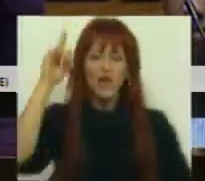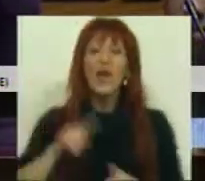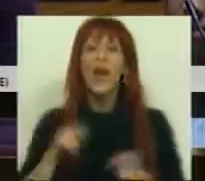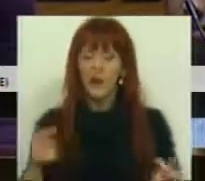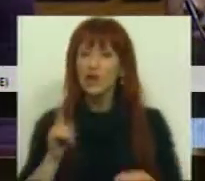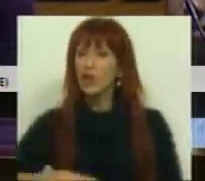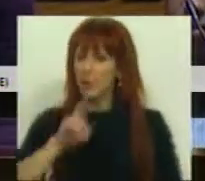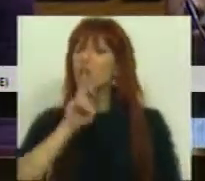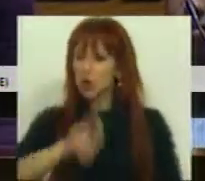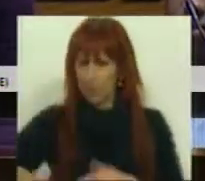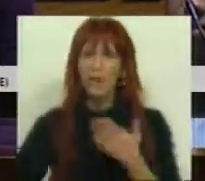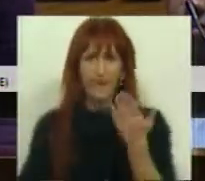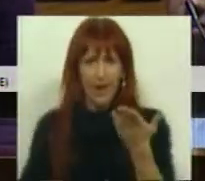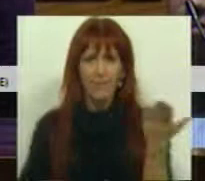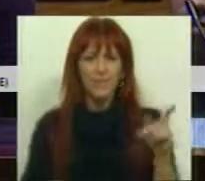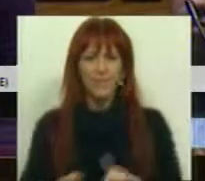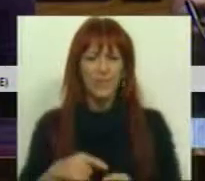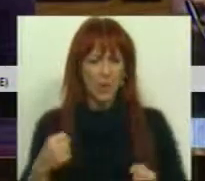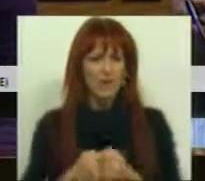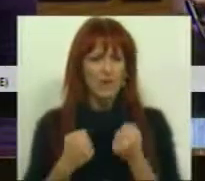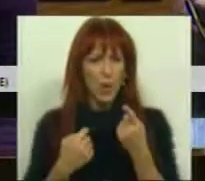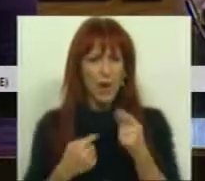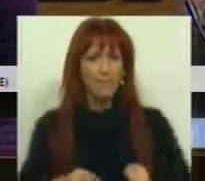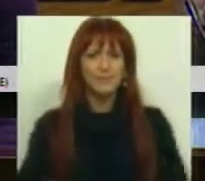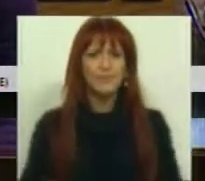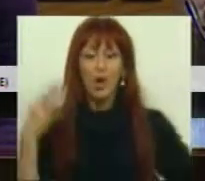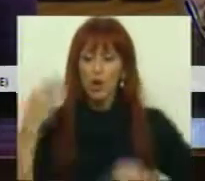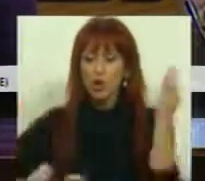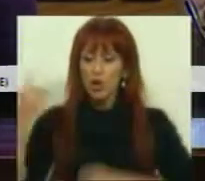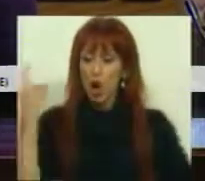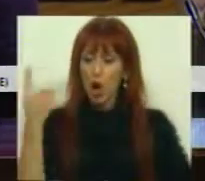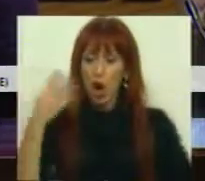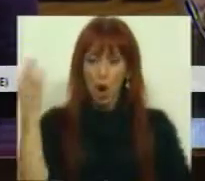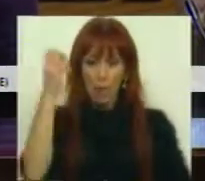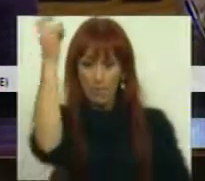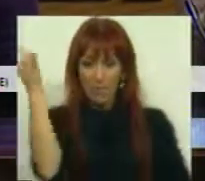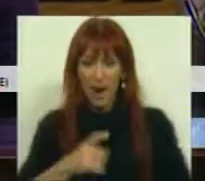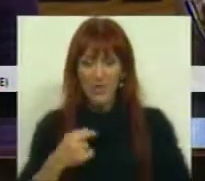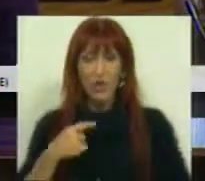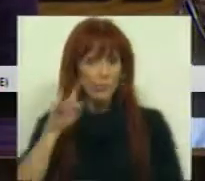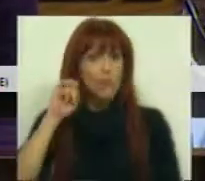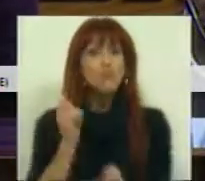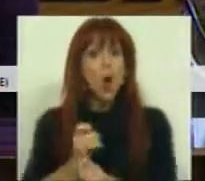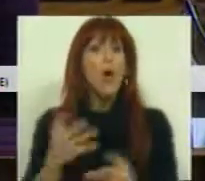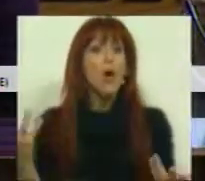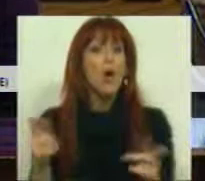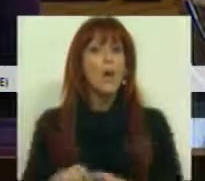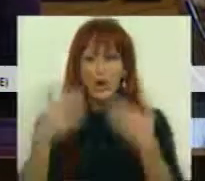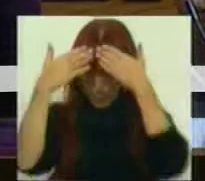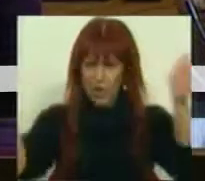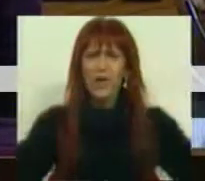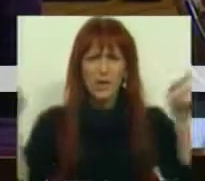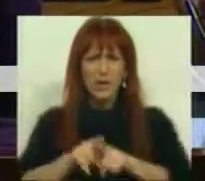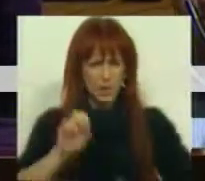de responder ao desafio. Os julgados de paz são uma exigência de uma